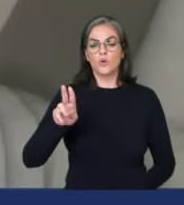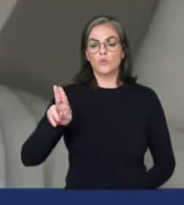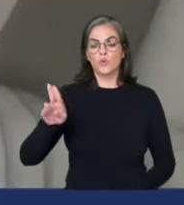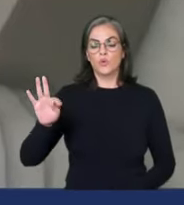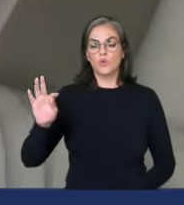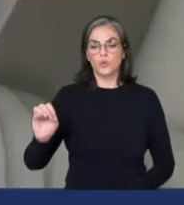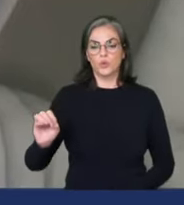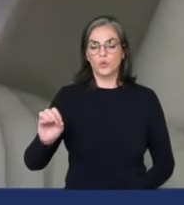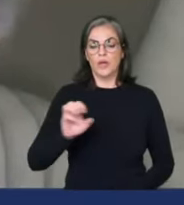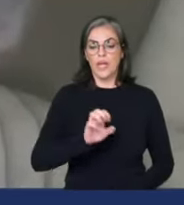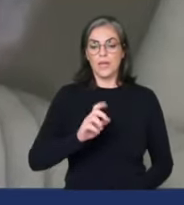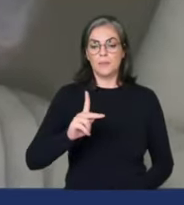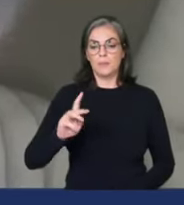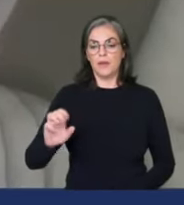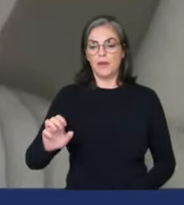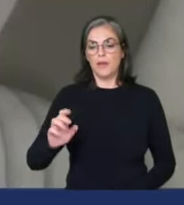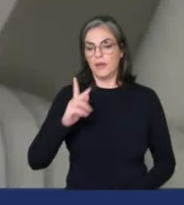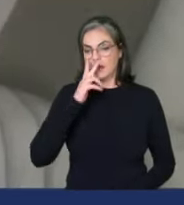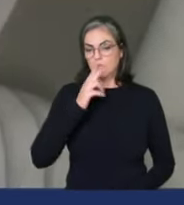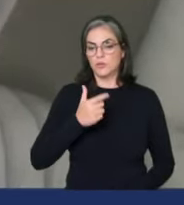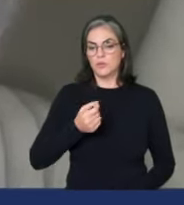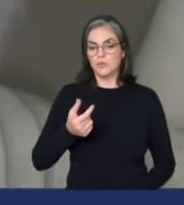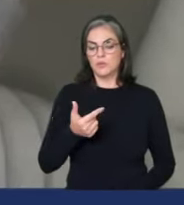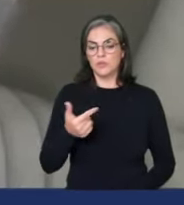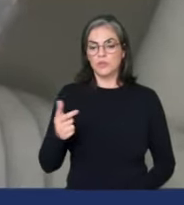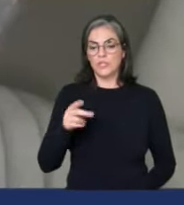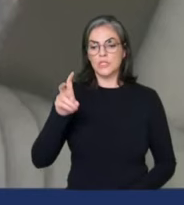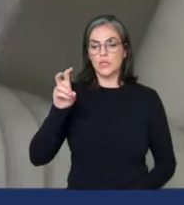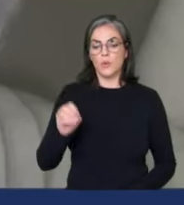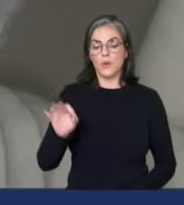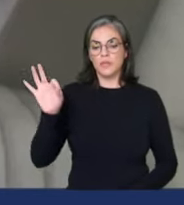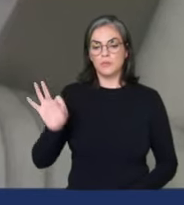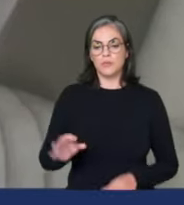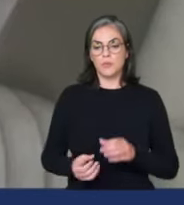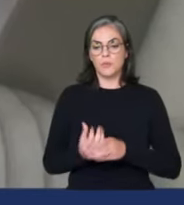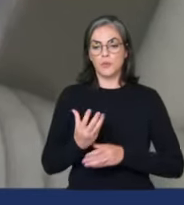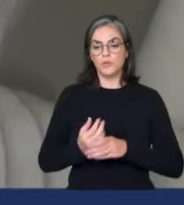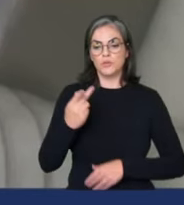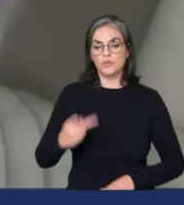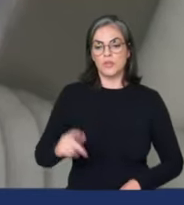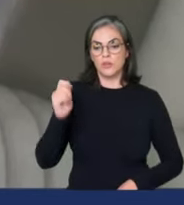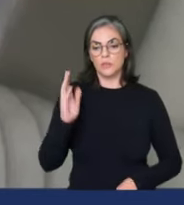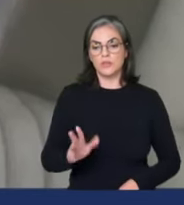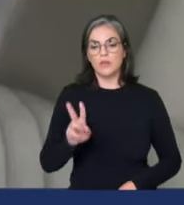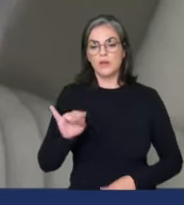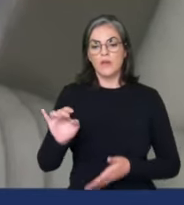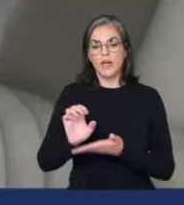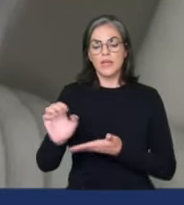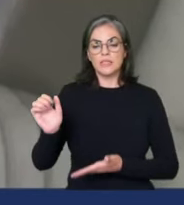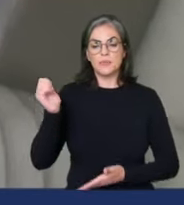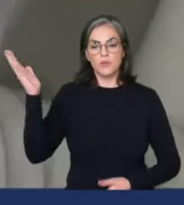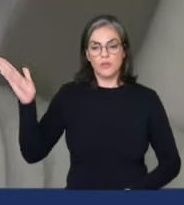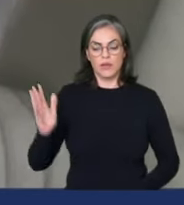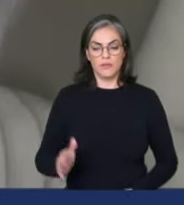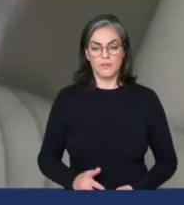2022... 51% da produção nacional vai ser exportada. Em